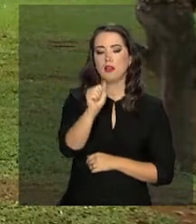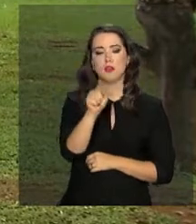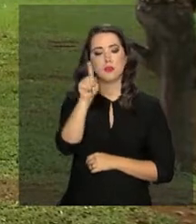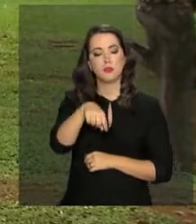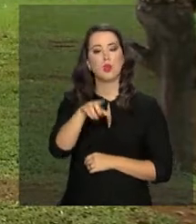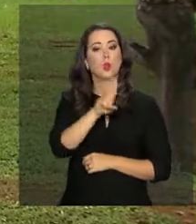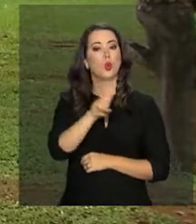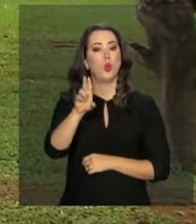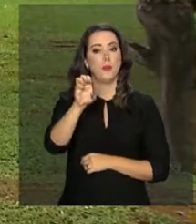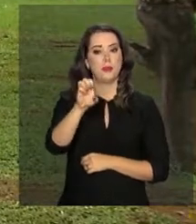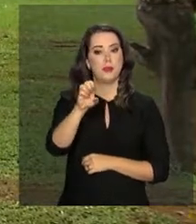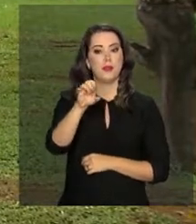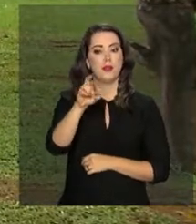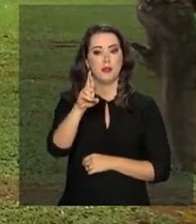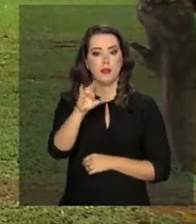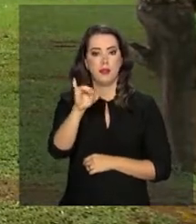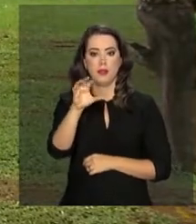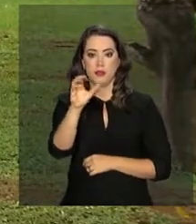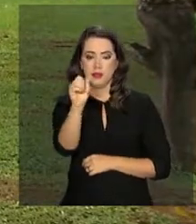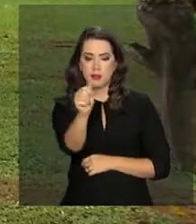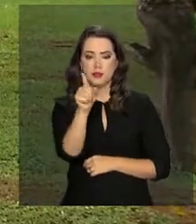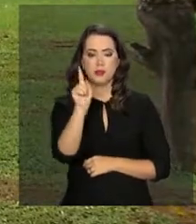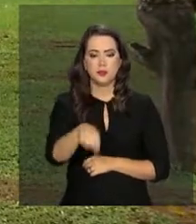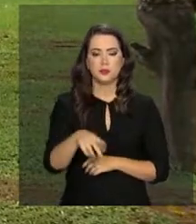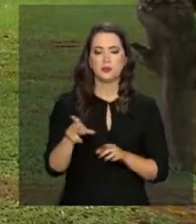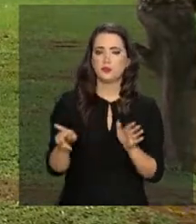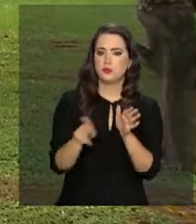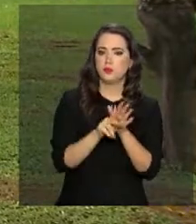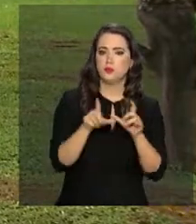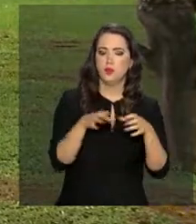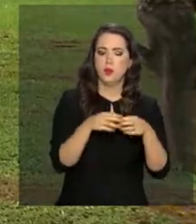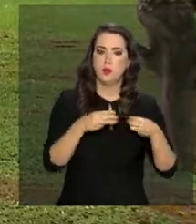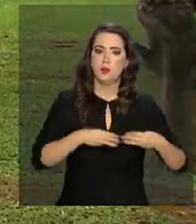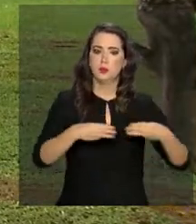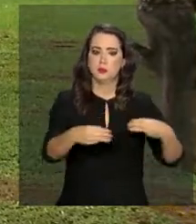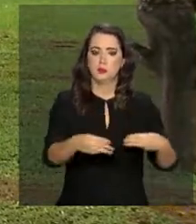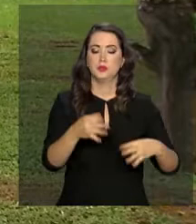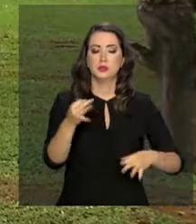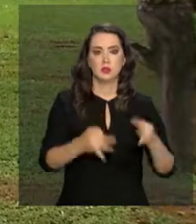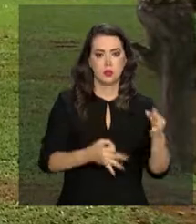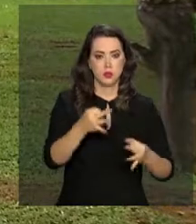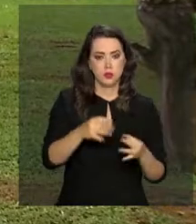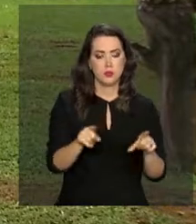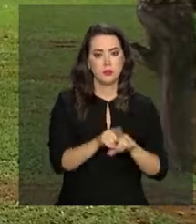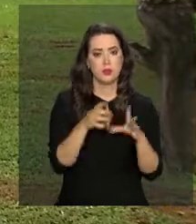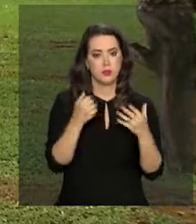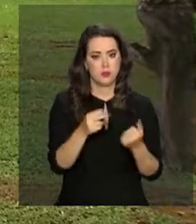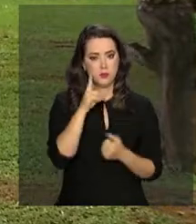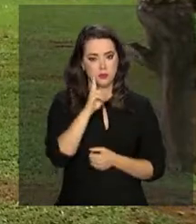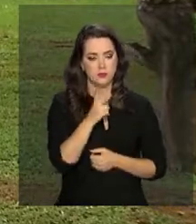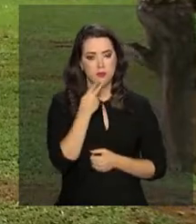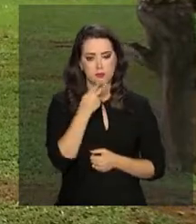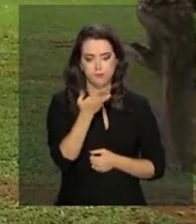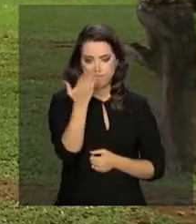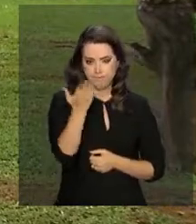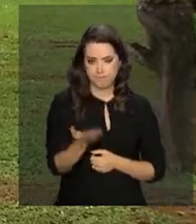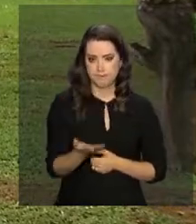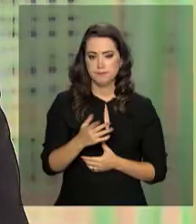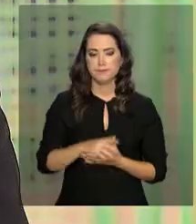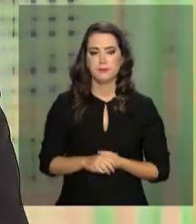recuperação de ativos e cooperação jurídica internacional do ministério da justiça vamos ouvir o que ele disse sobre a